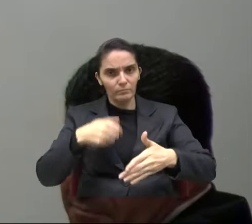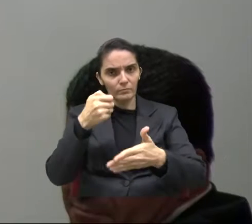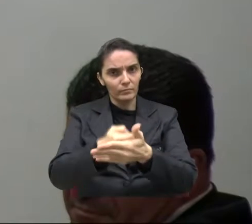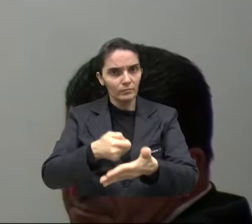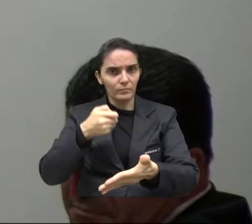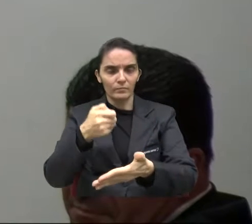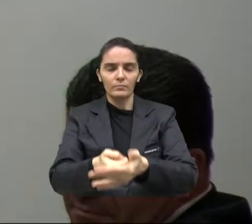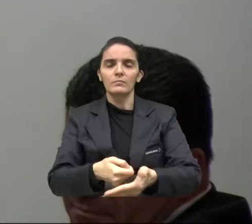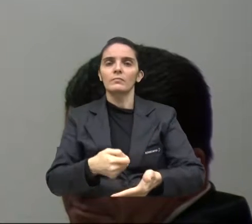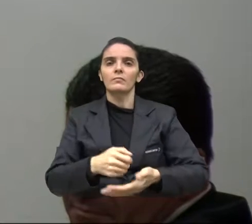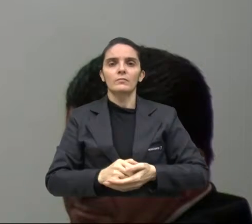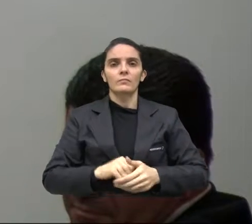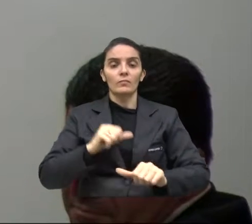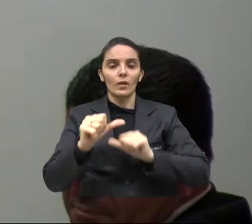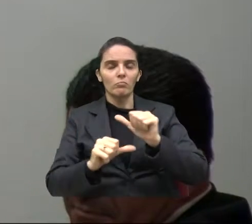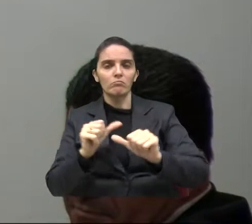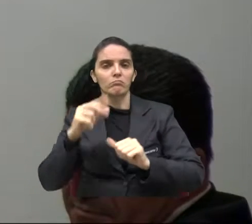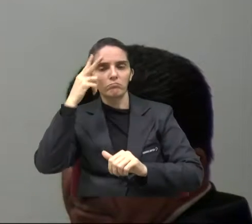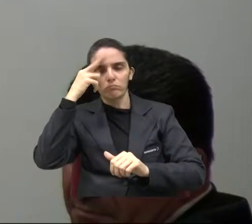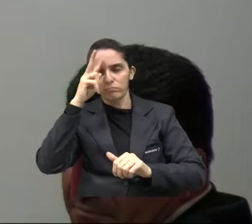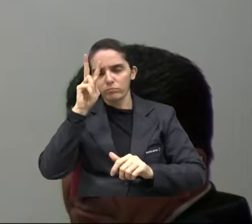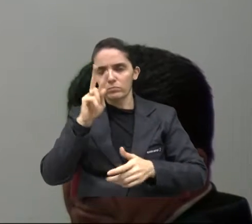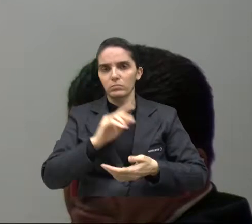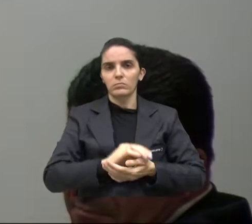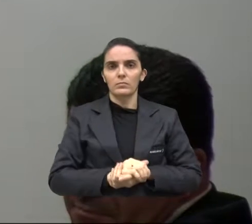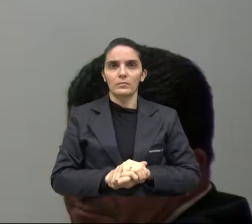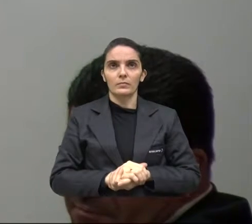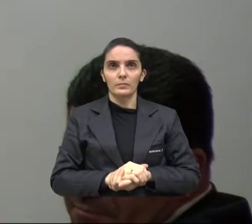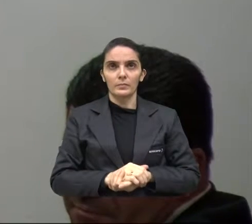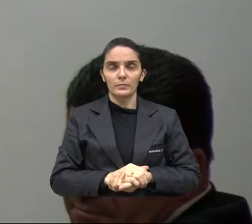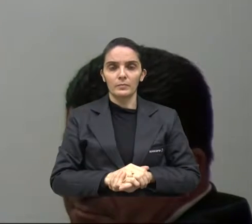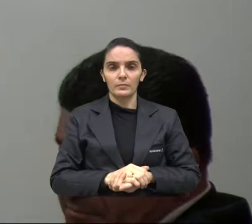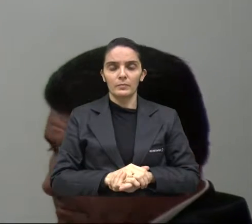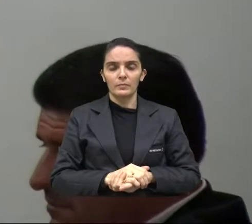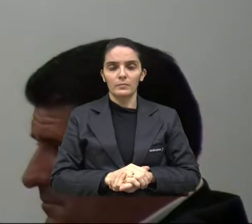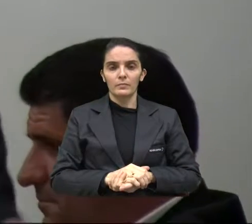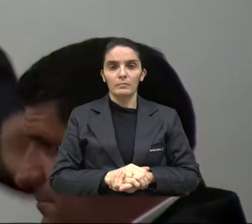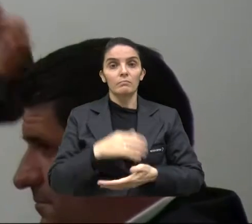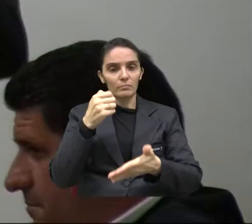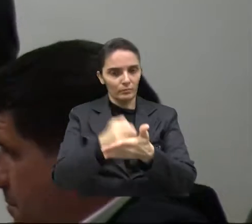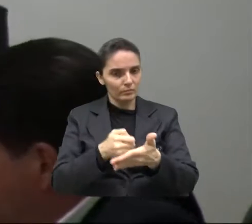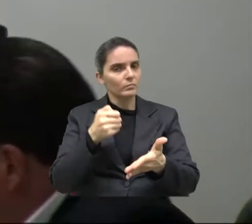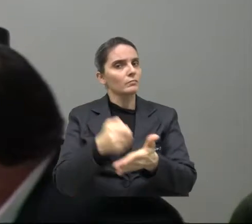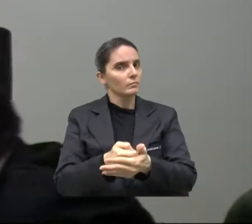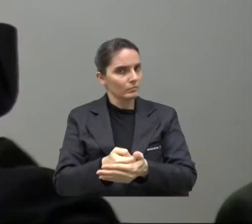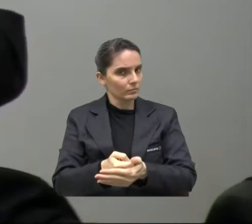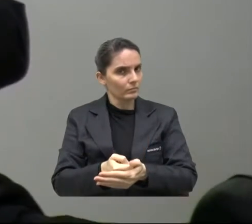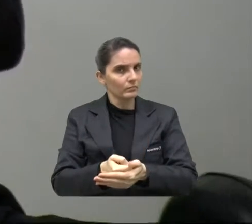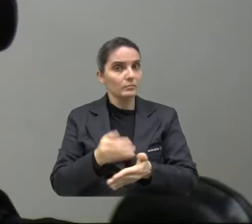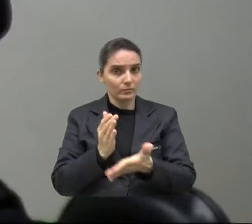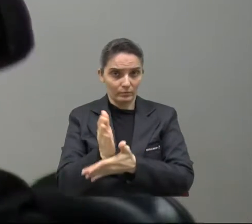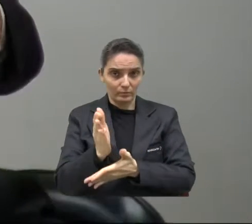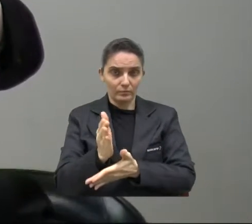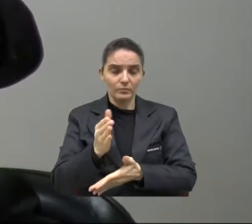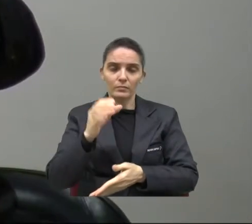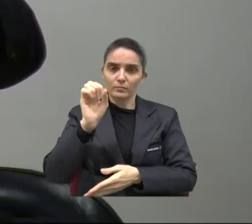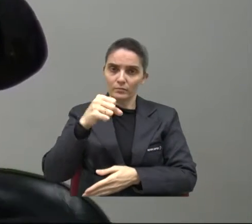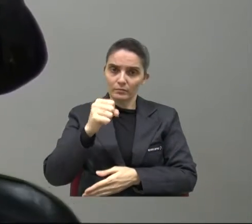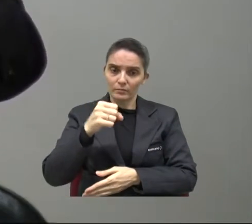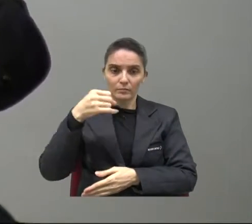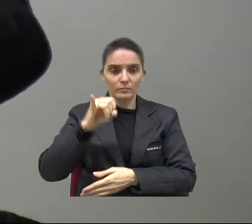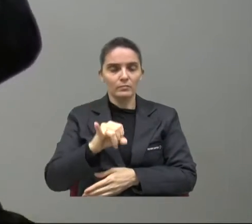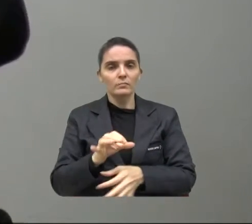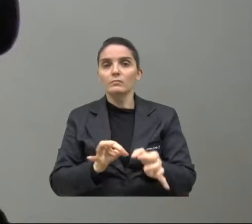vamos mudar essa história e vamos cobrar. Vai ser aprovado? Se não tiver o